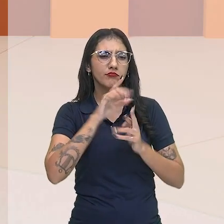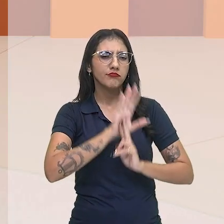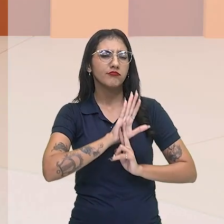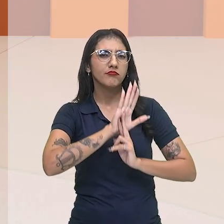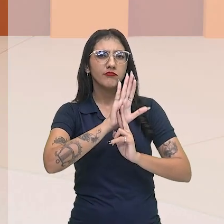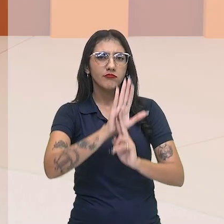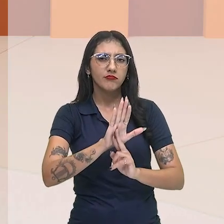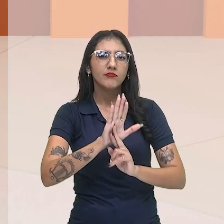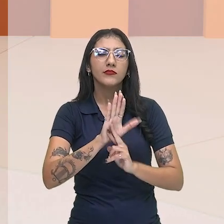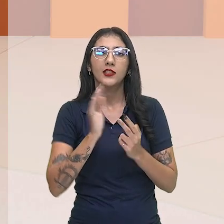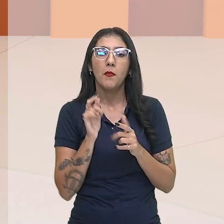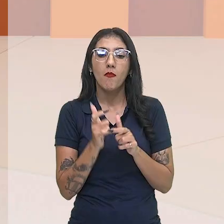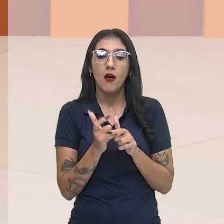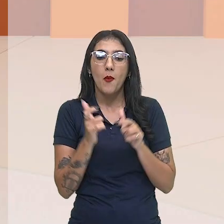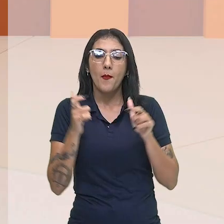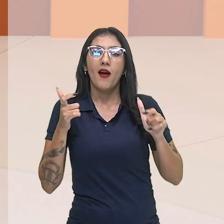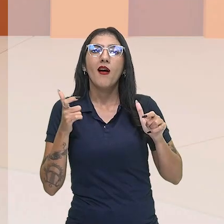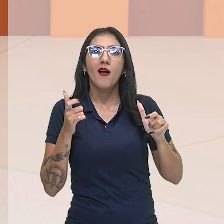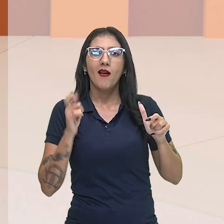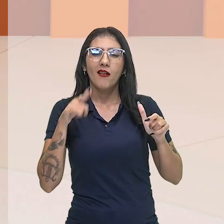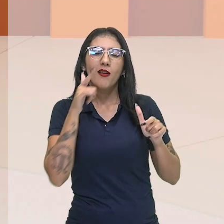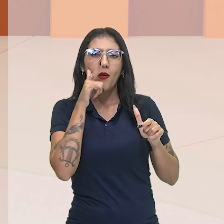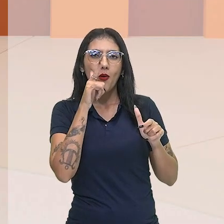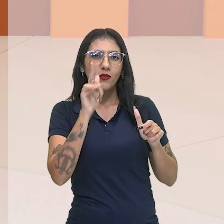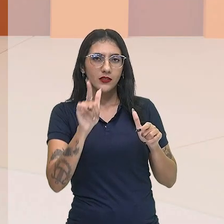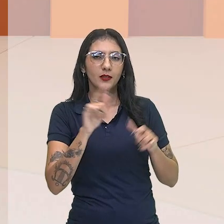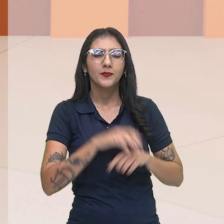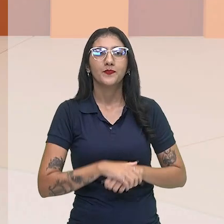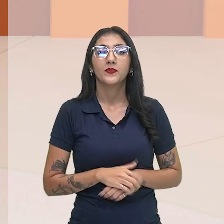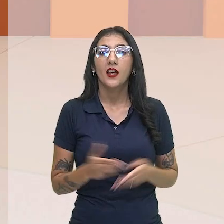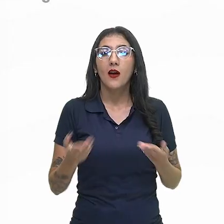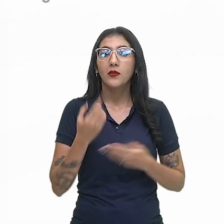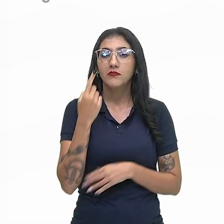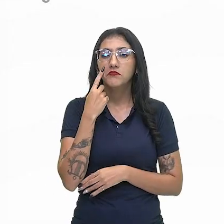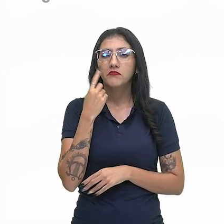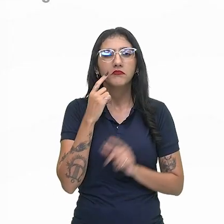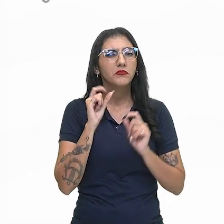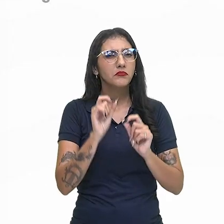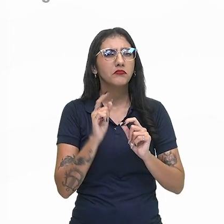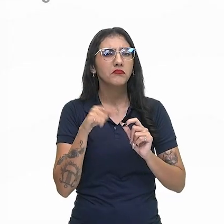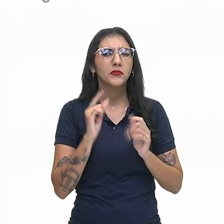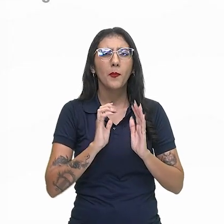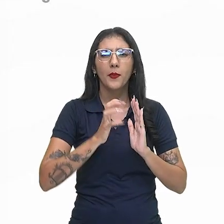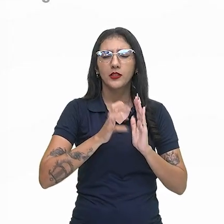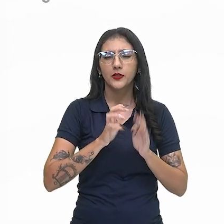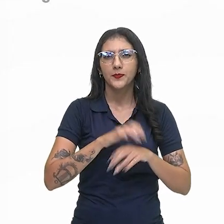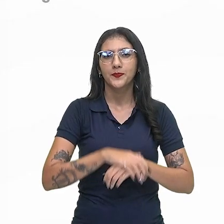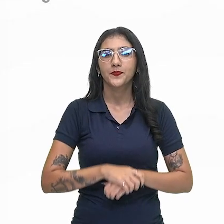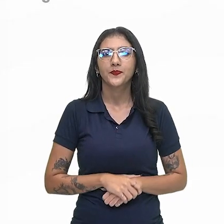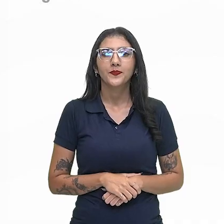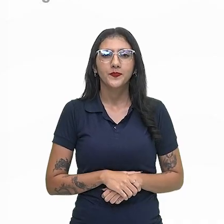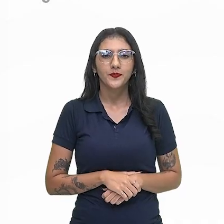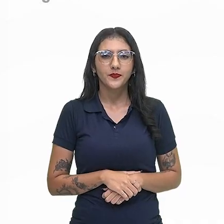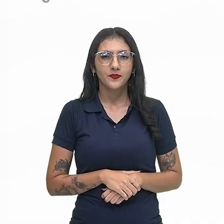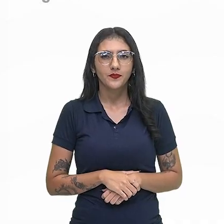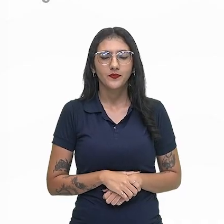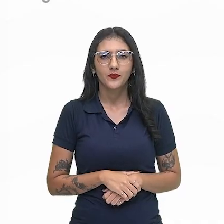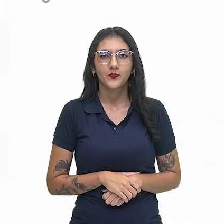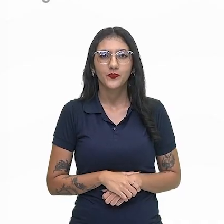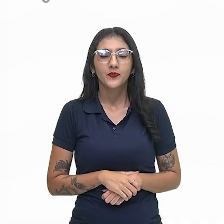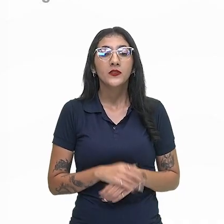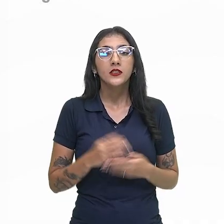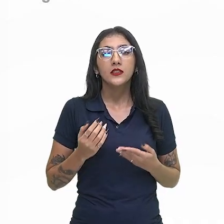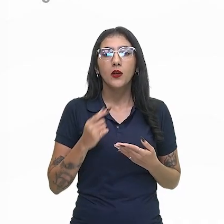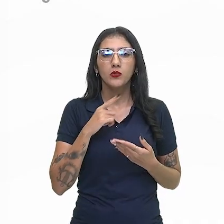a maioria vence. Vamos ver agora o que é um partido político. São